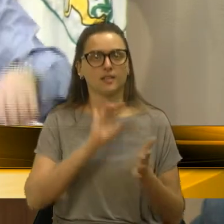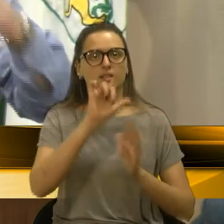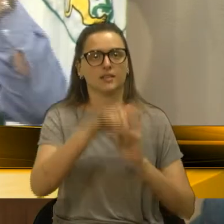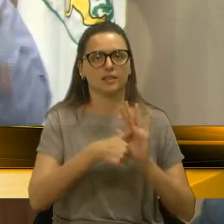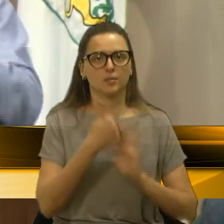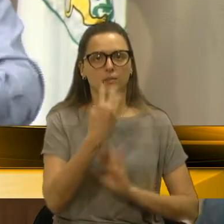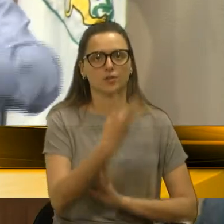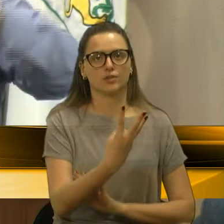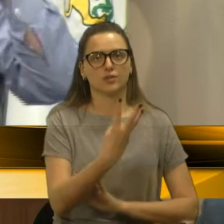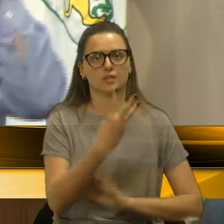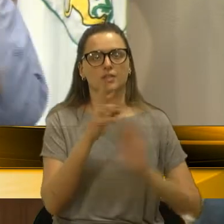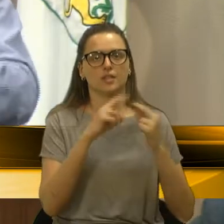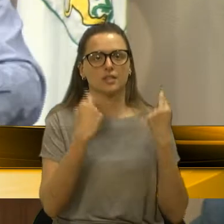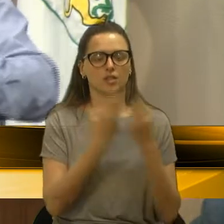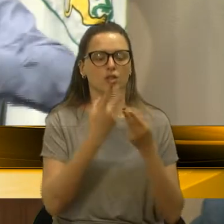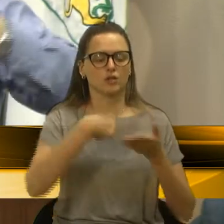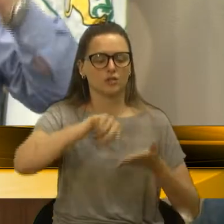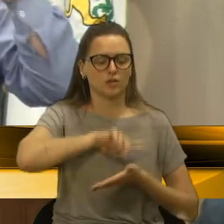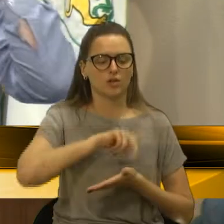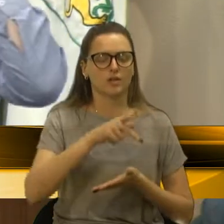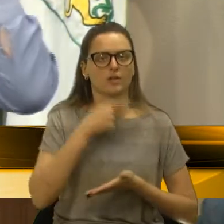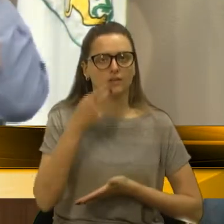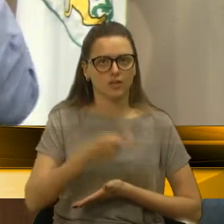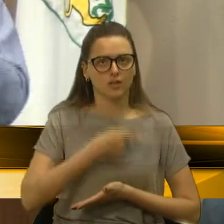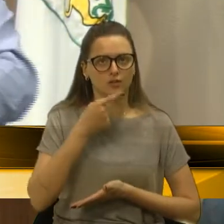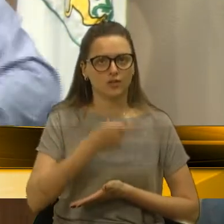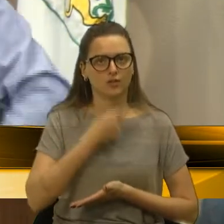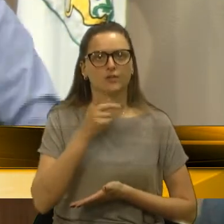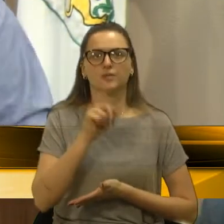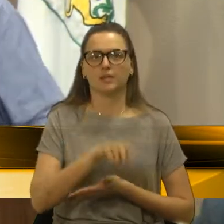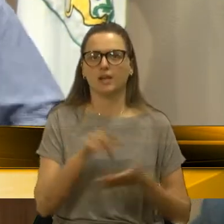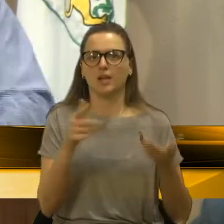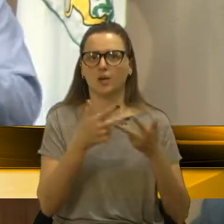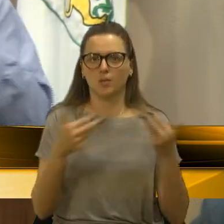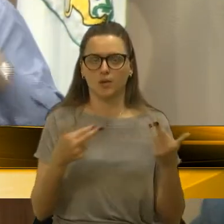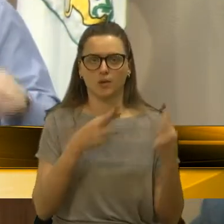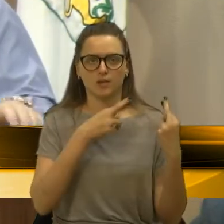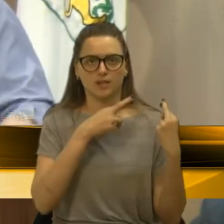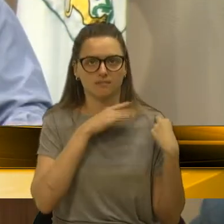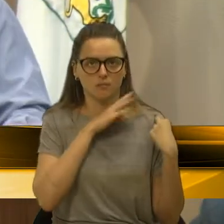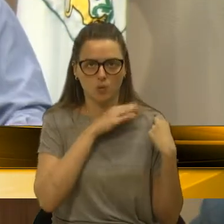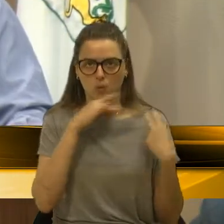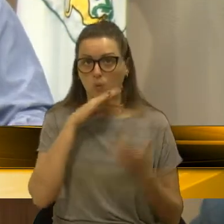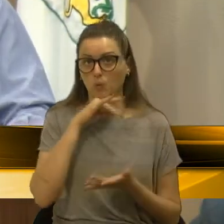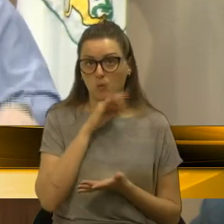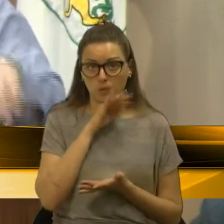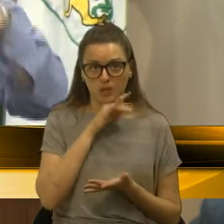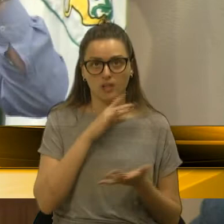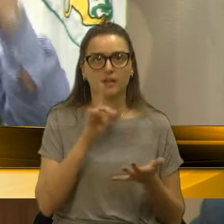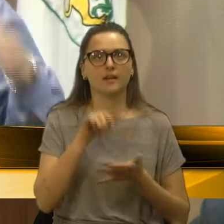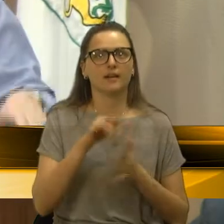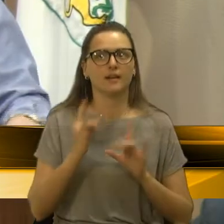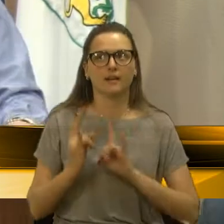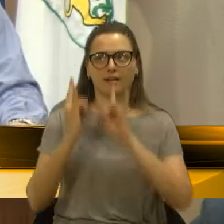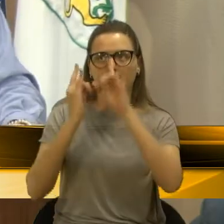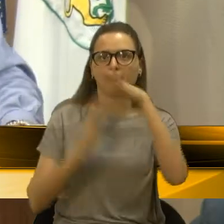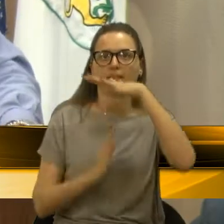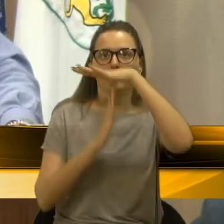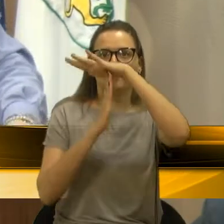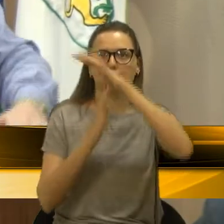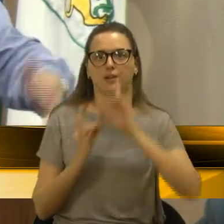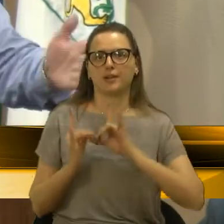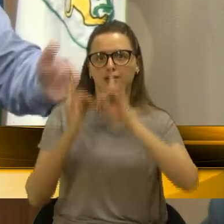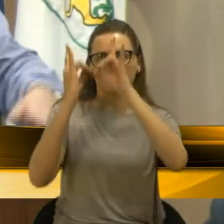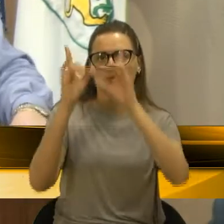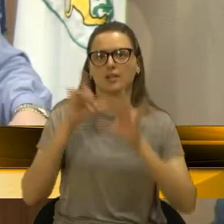reuniões, a gente insistindo e batendo que isso seria muito ruim, voltar a restringir a altura, voltar aos anos 70, onde